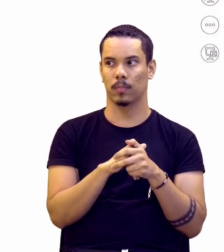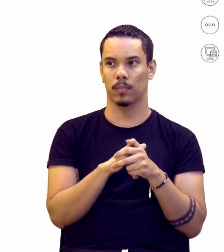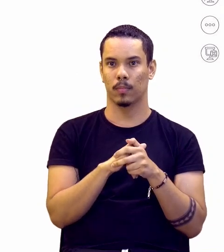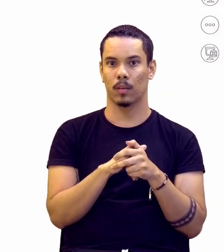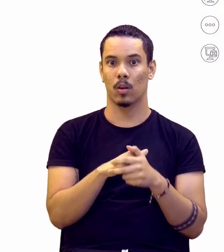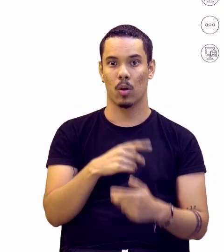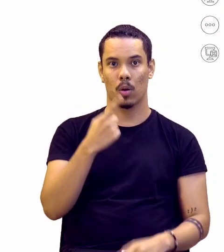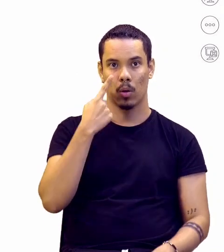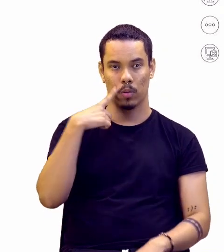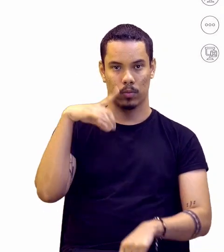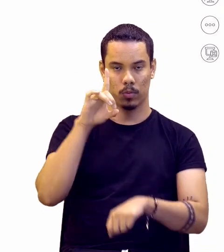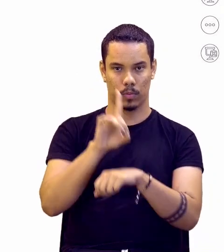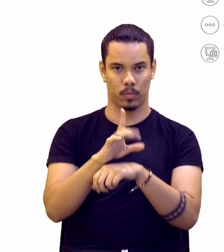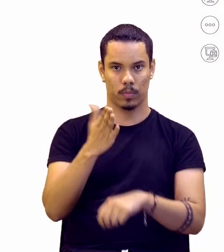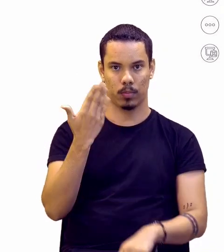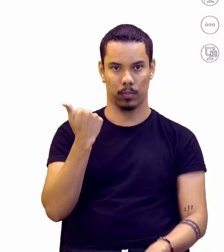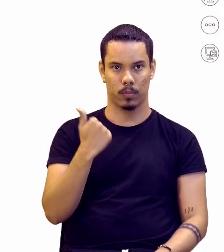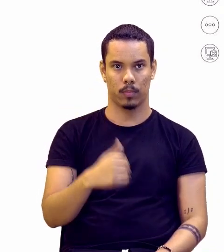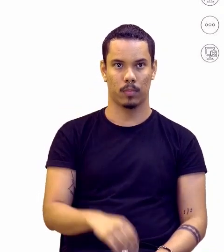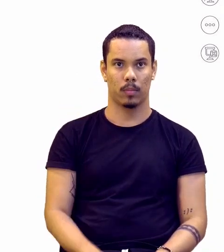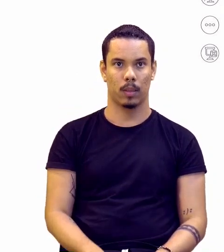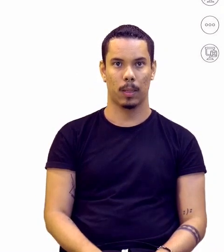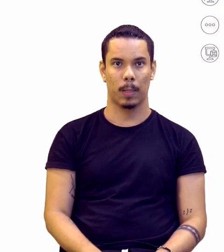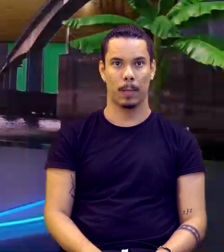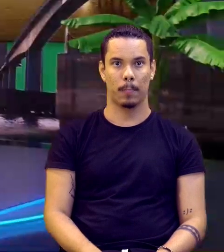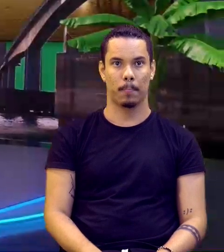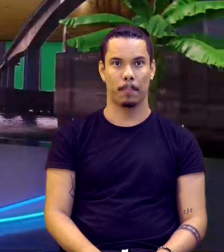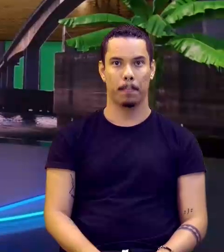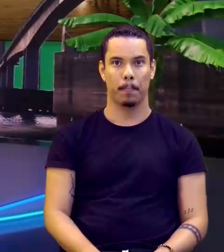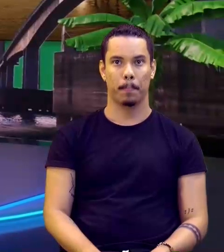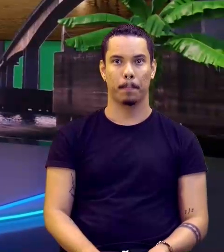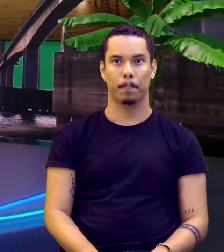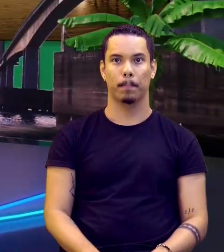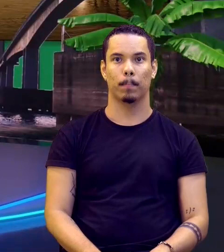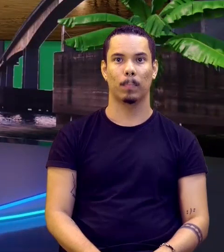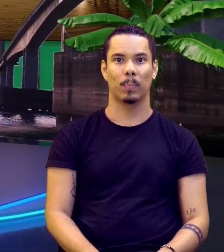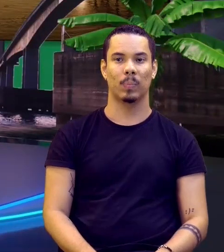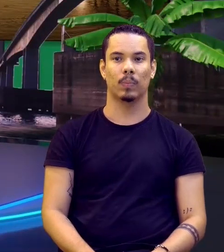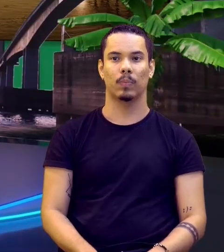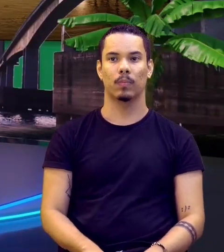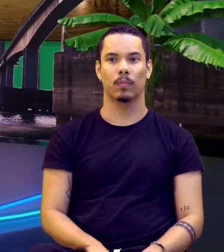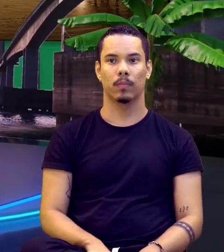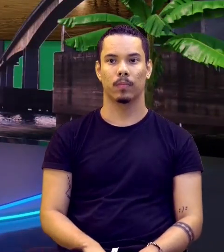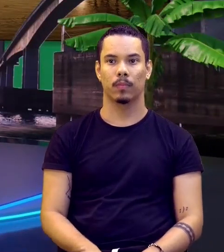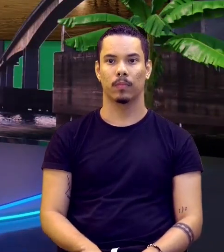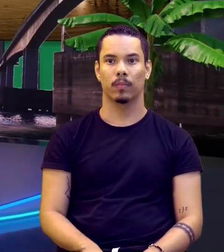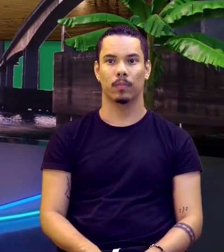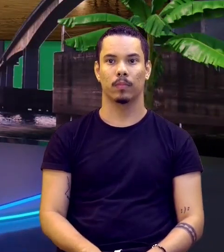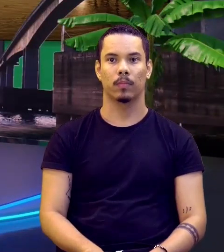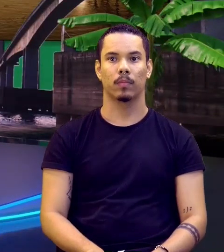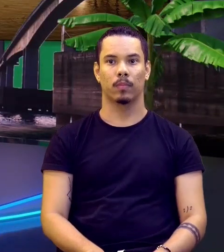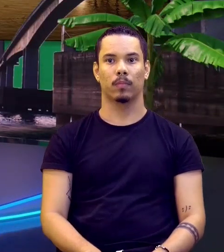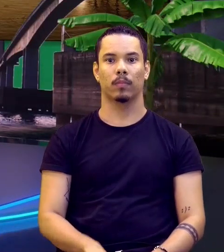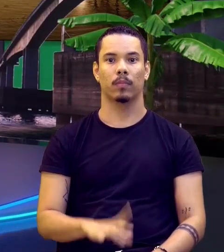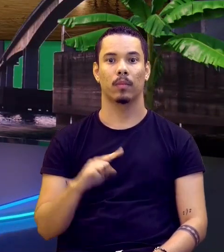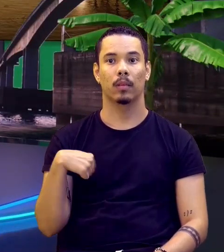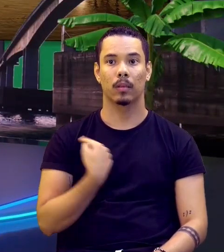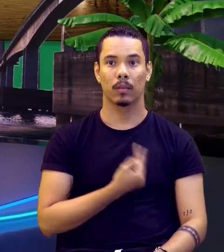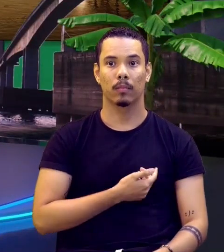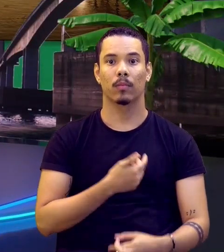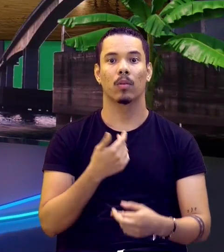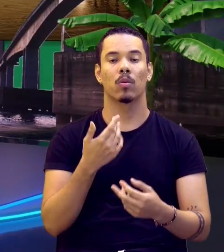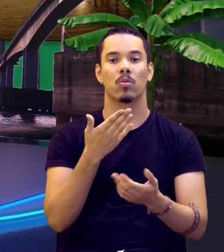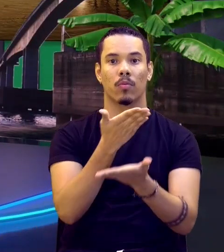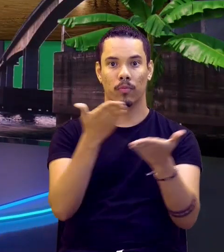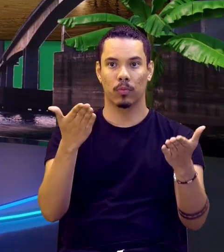diretor. Aqui no palco, por favor. Então, olha só. Nosso querido aluno, ele precisa